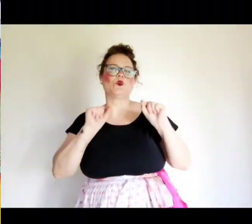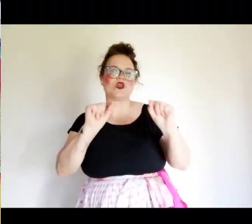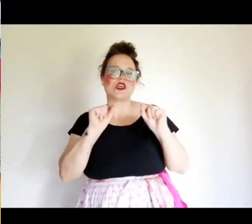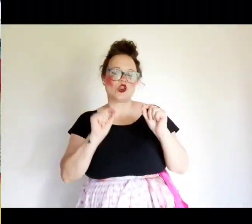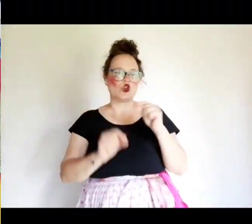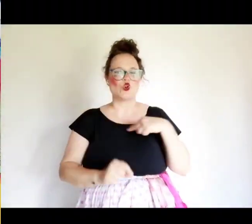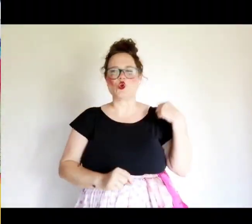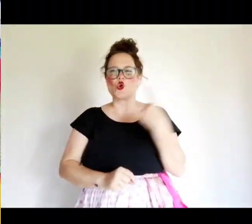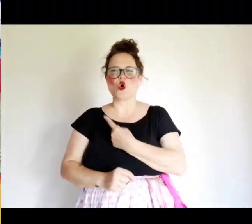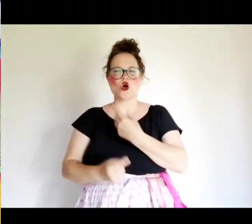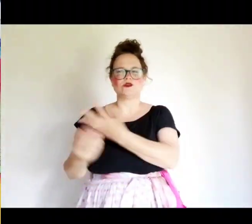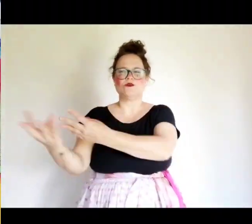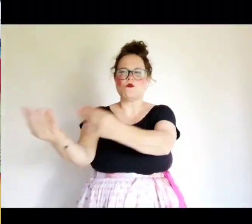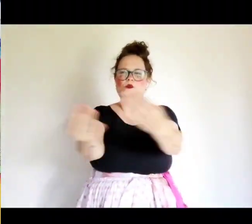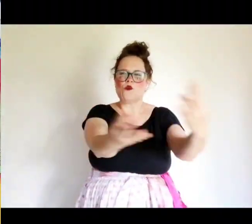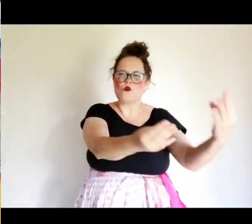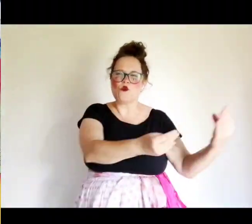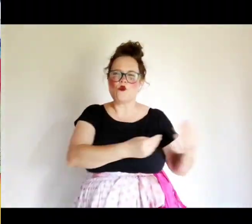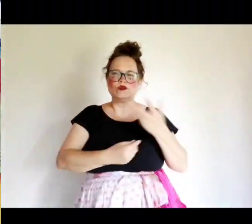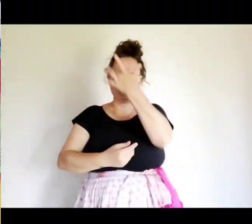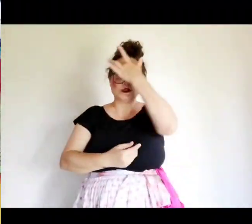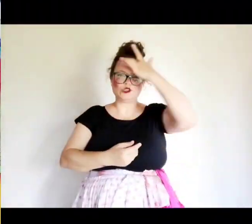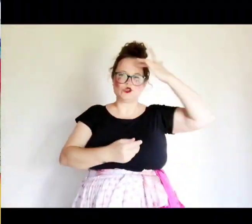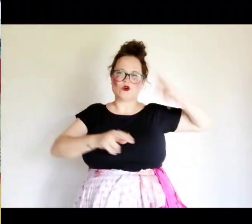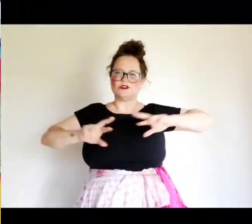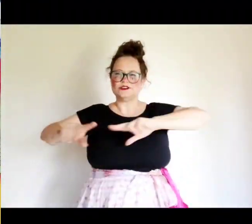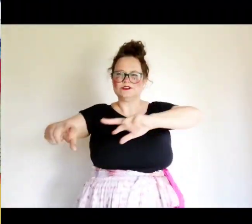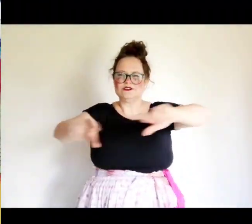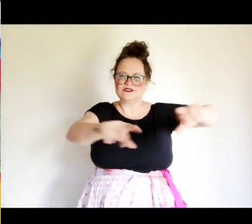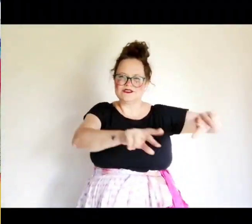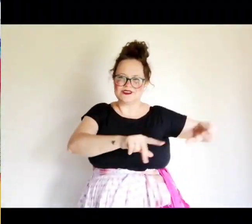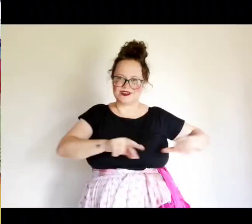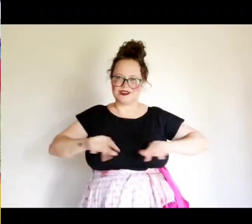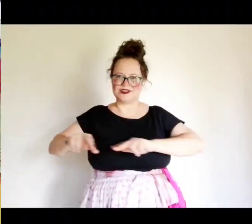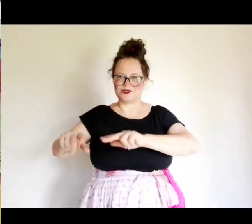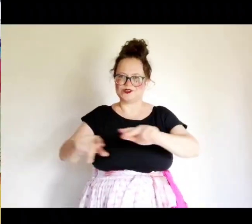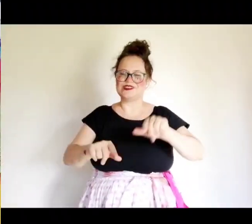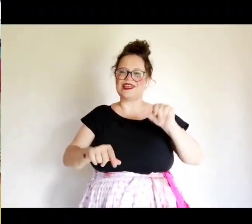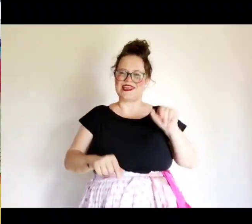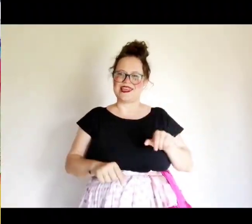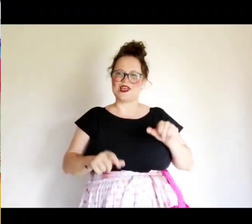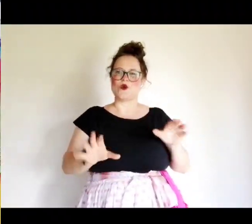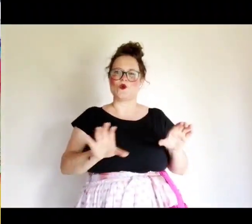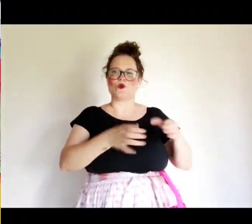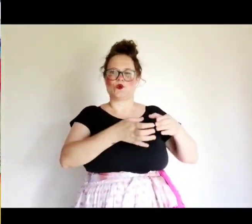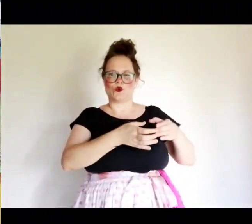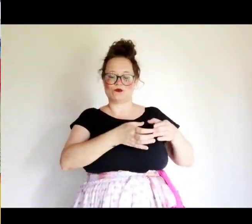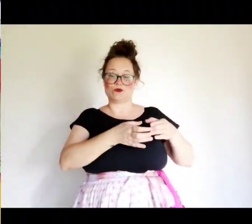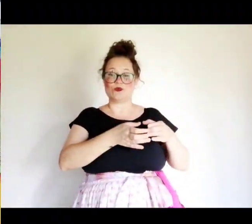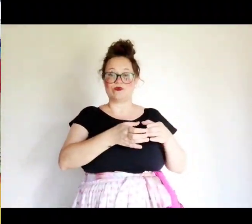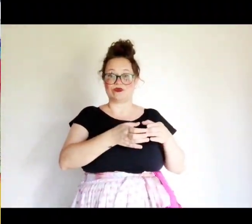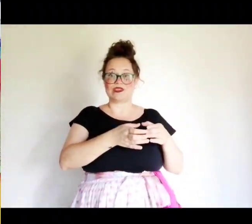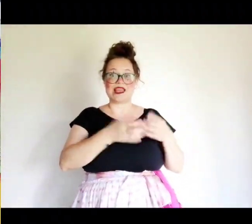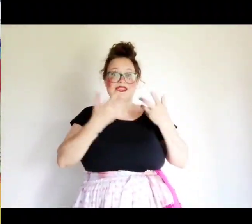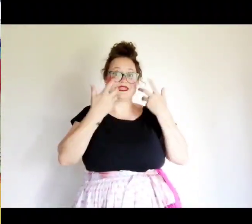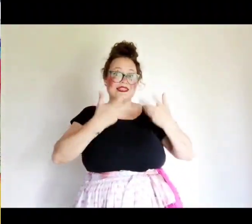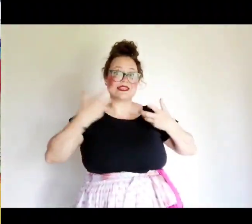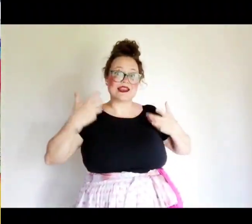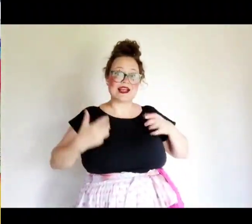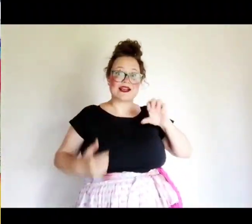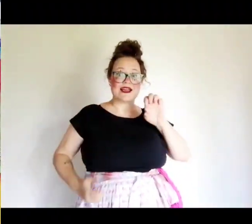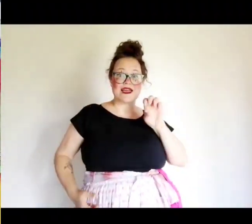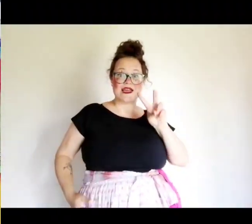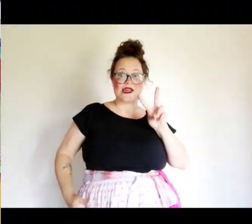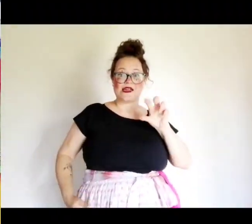Muitas, organizado ali pelo pessoal ali da Drag Queen Eva